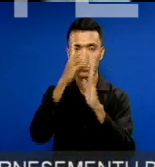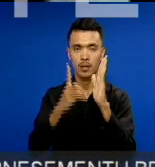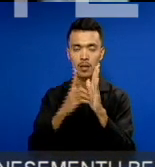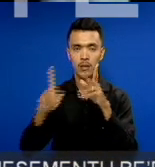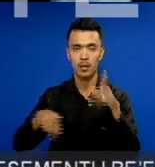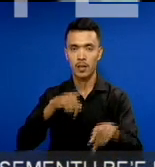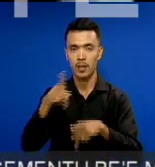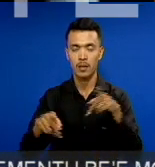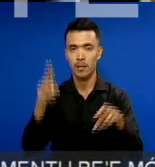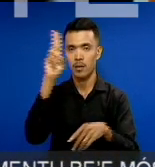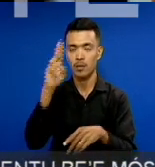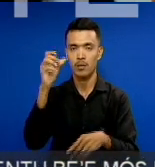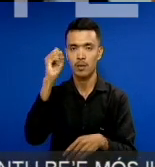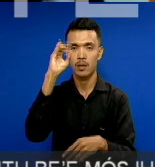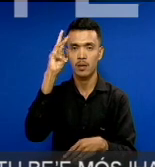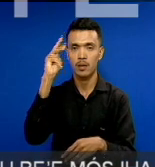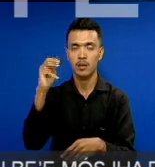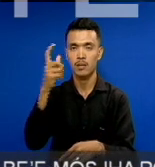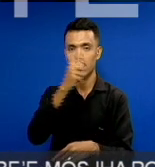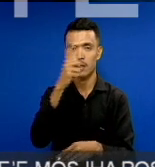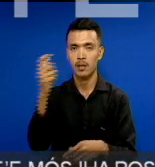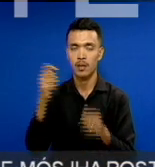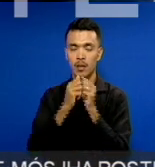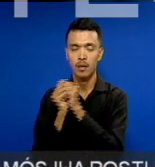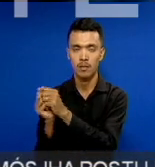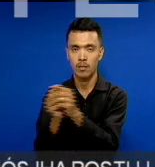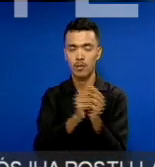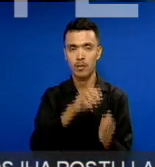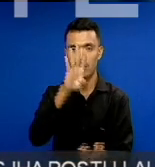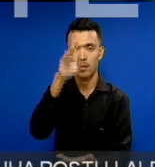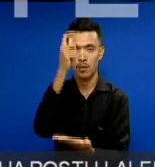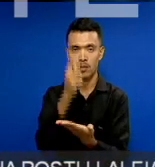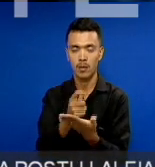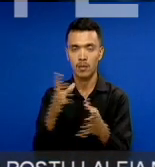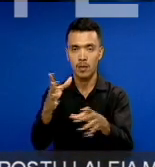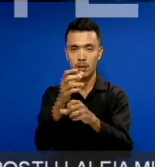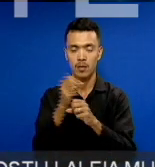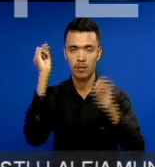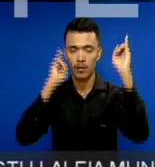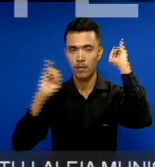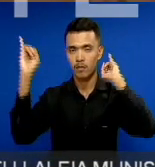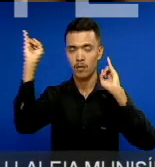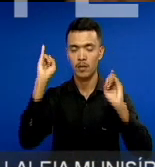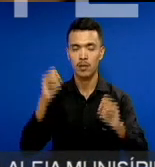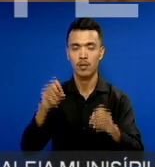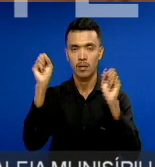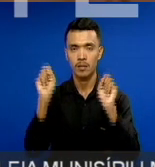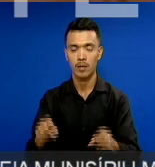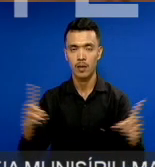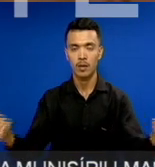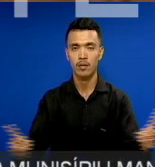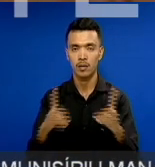nebe usa cartão SIM Timor Telecom, amutu cria um tracing, maka se SIM informação gratuita quando a possibilidade